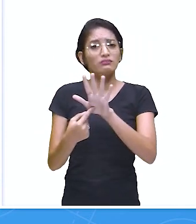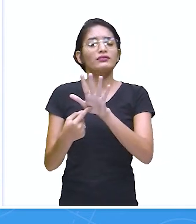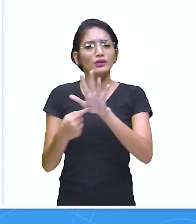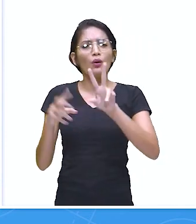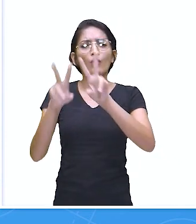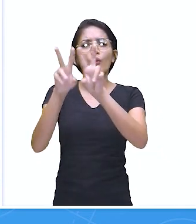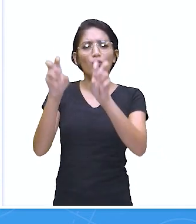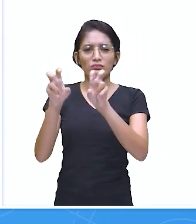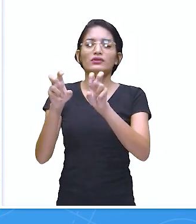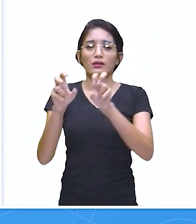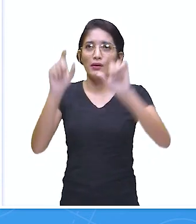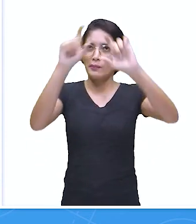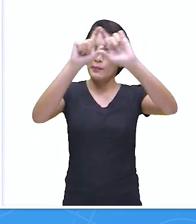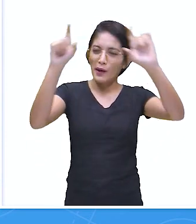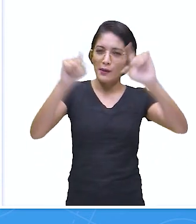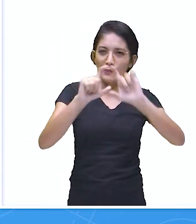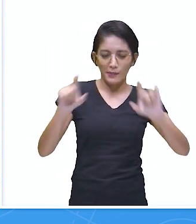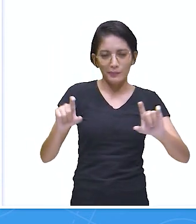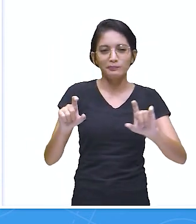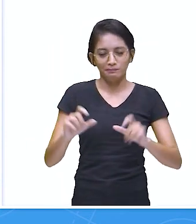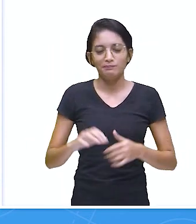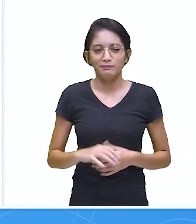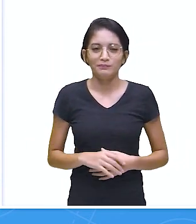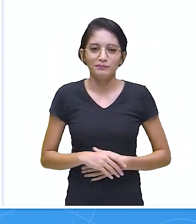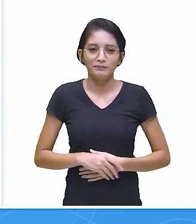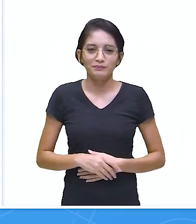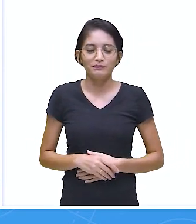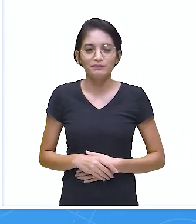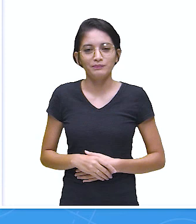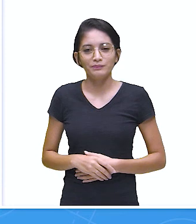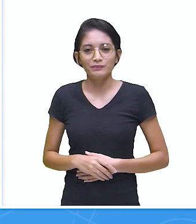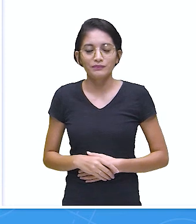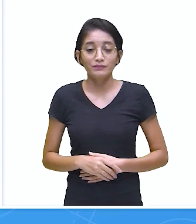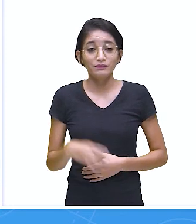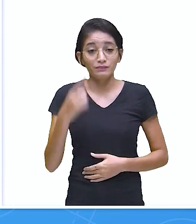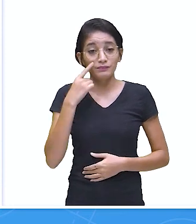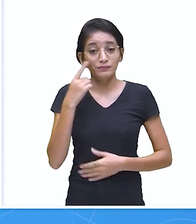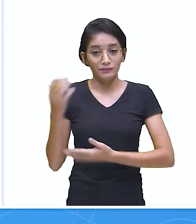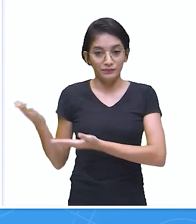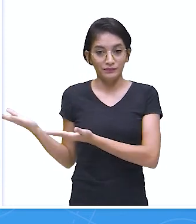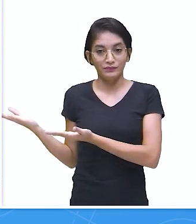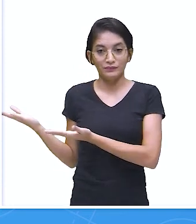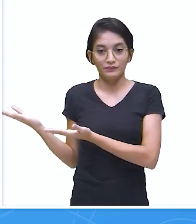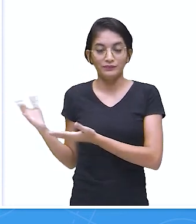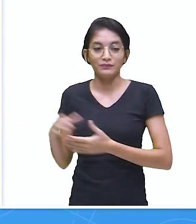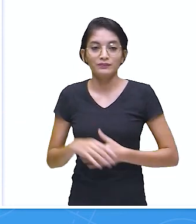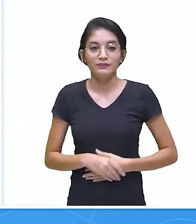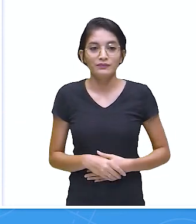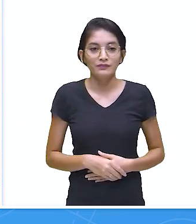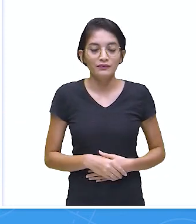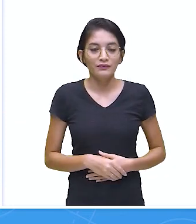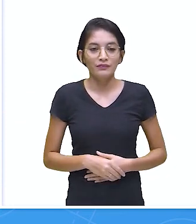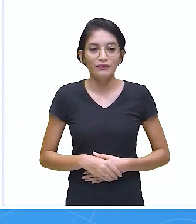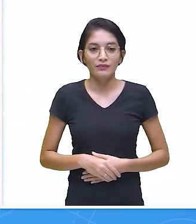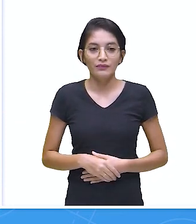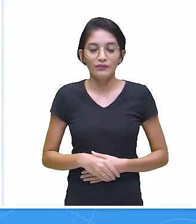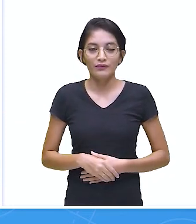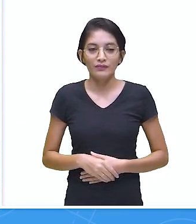ali nesse cartoon, ok? Muito bem. Vamos prosseguindo? Olha só, observe aí. Temos aqui,